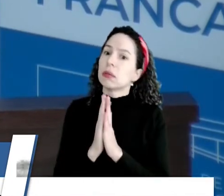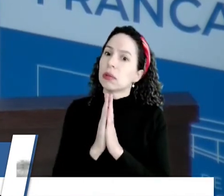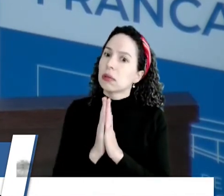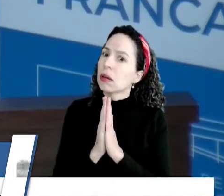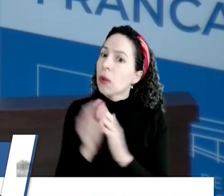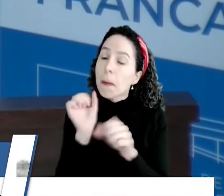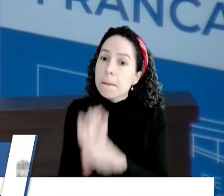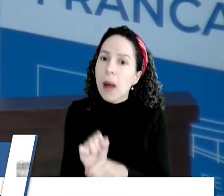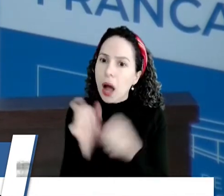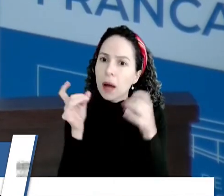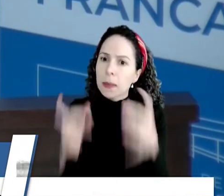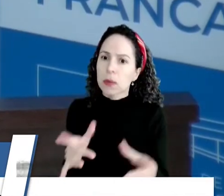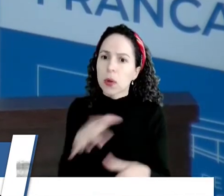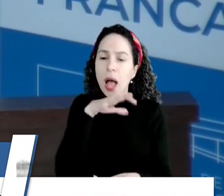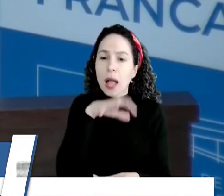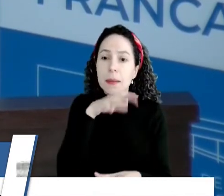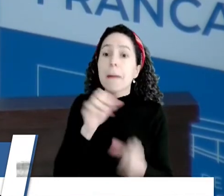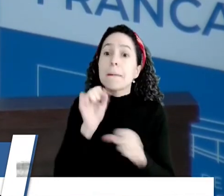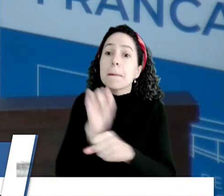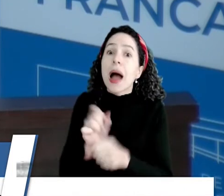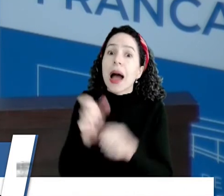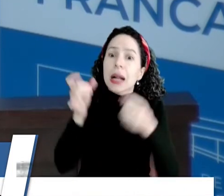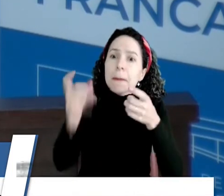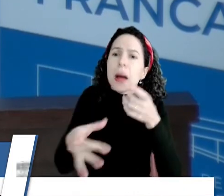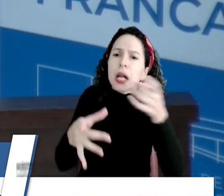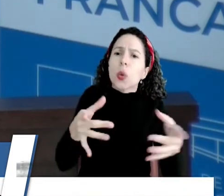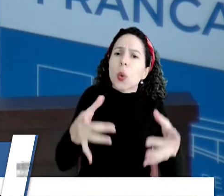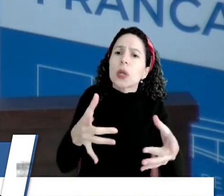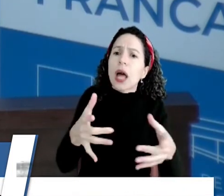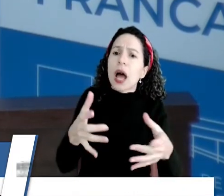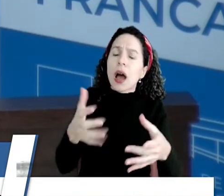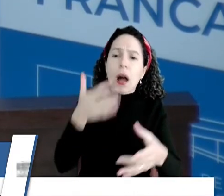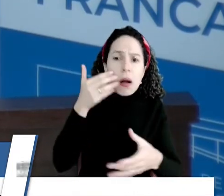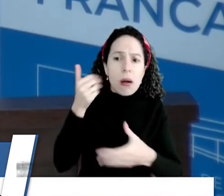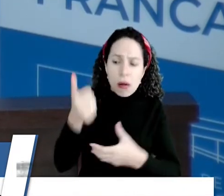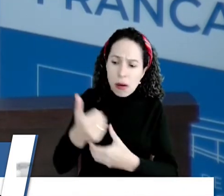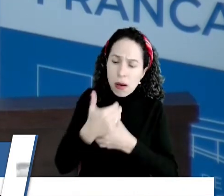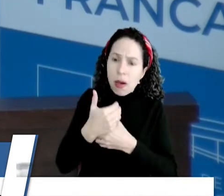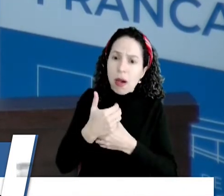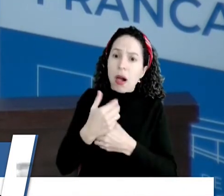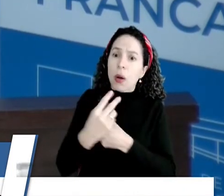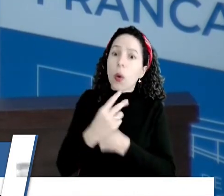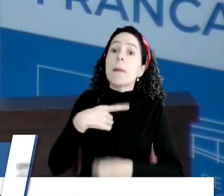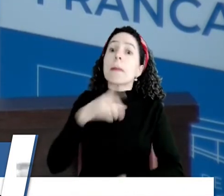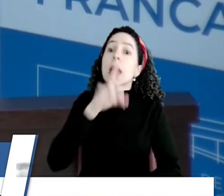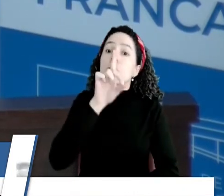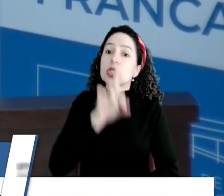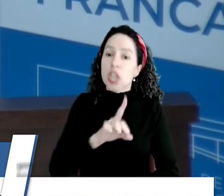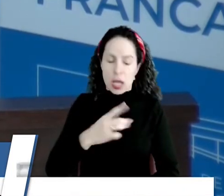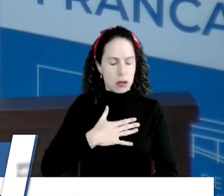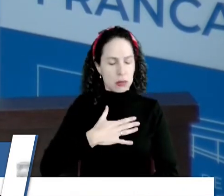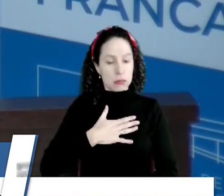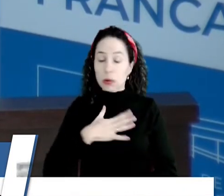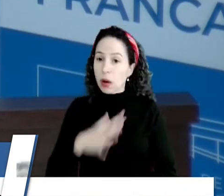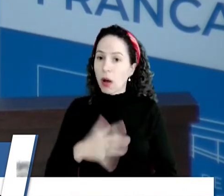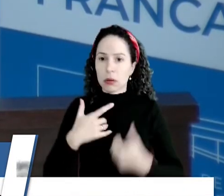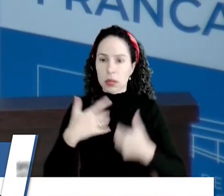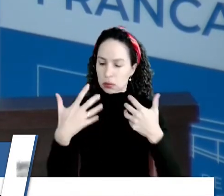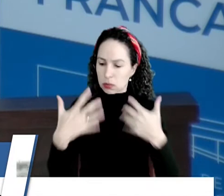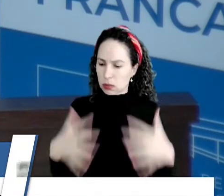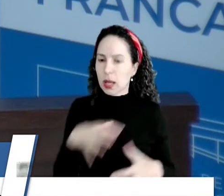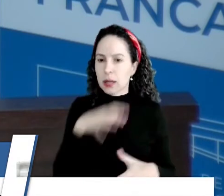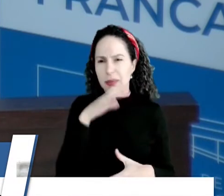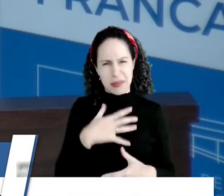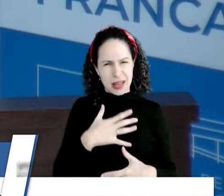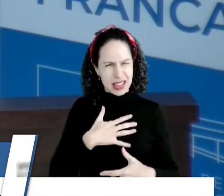animais, para de jogar os bichos fora. Sabe, é o seu direito você não gostar, você não querer ter. Agora, você